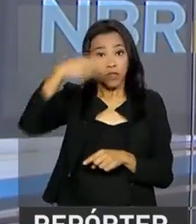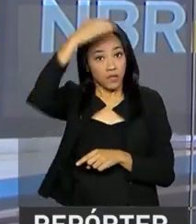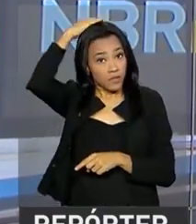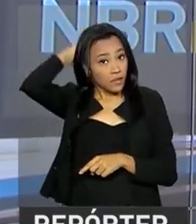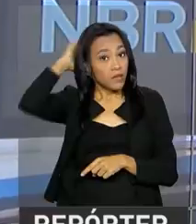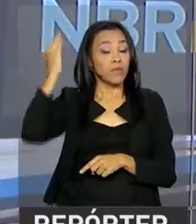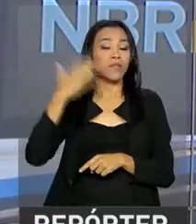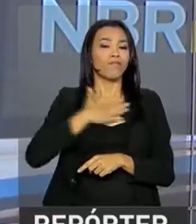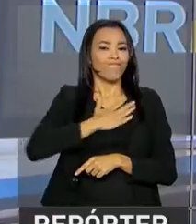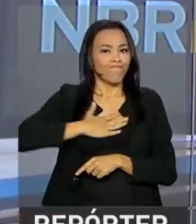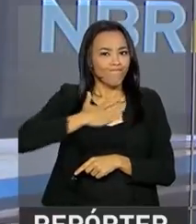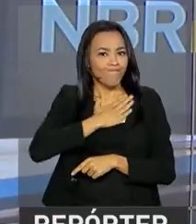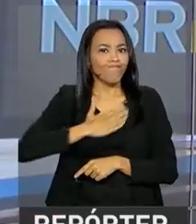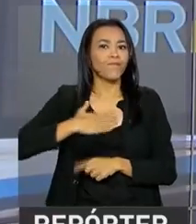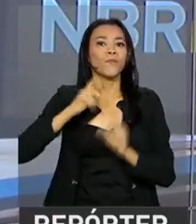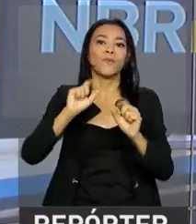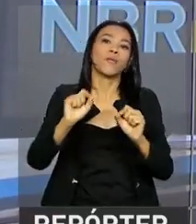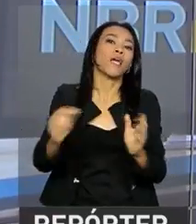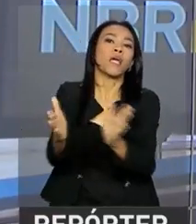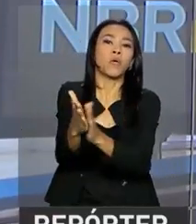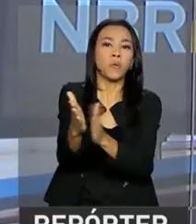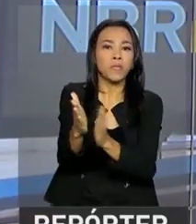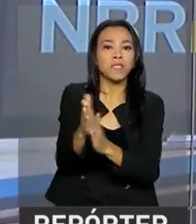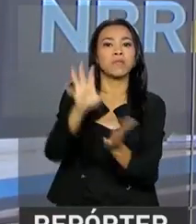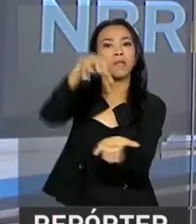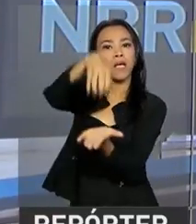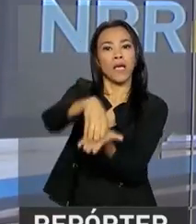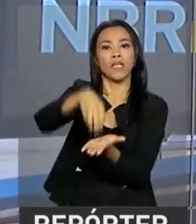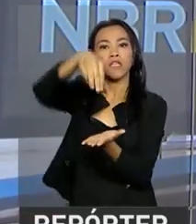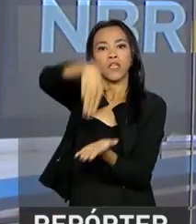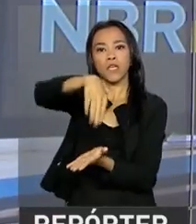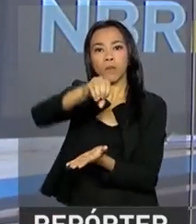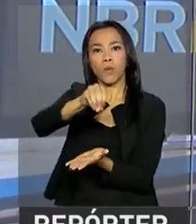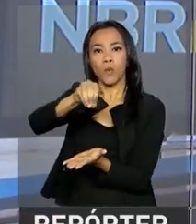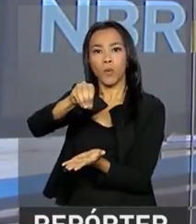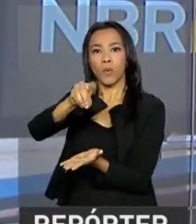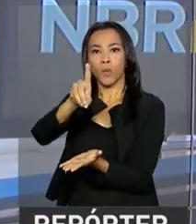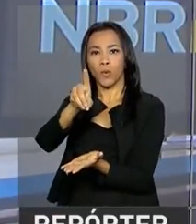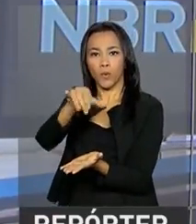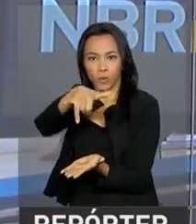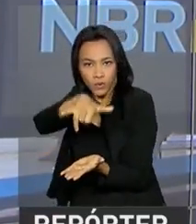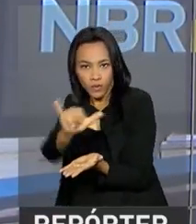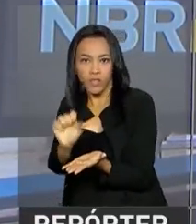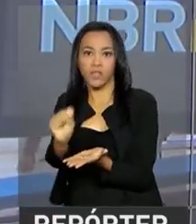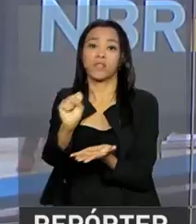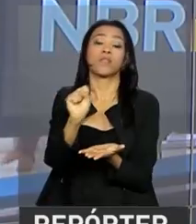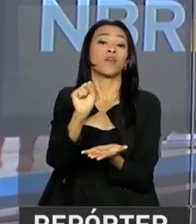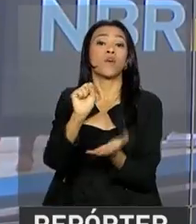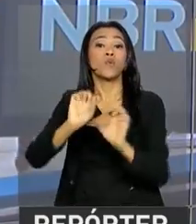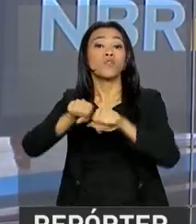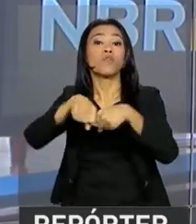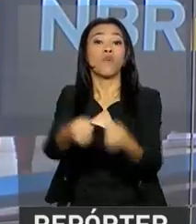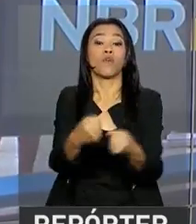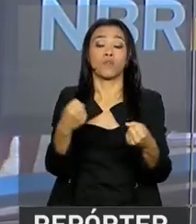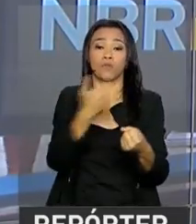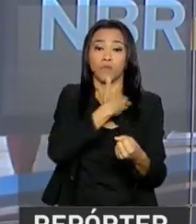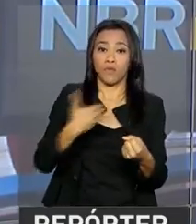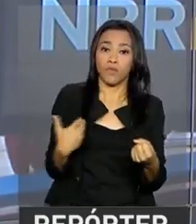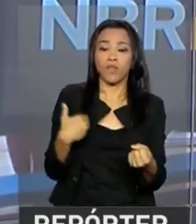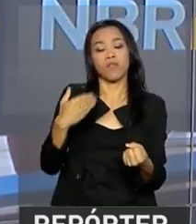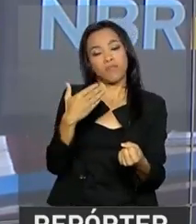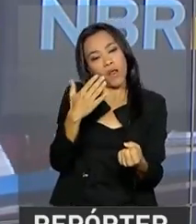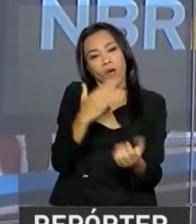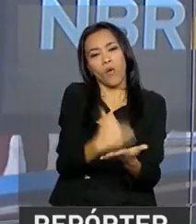satisfação com o reconhecimento feito pela agência muls dos esforços do Governo para recuperar a credibilidade da